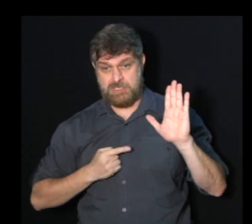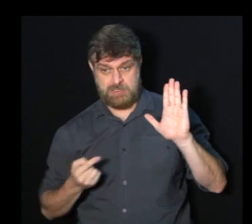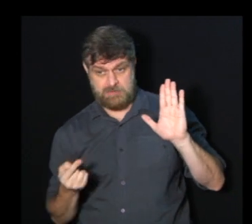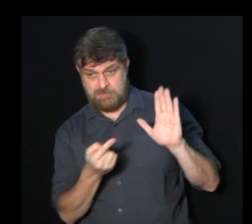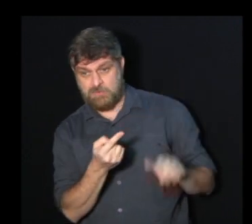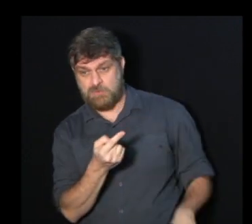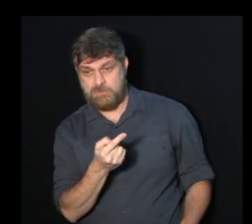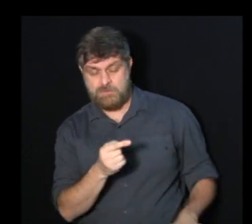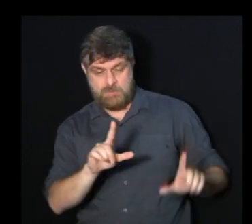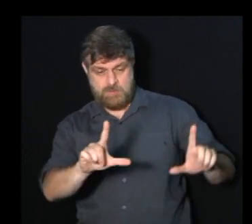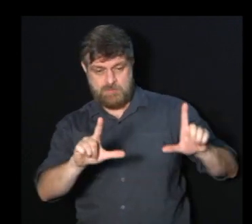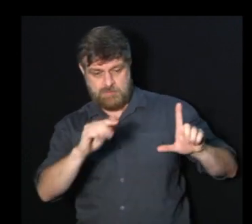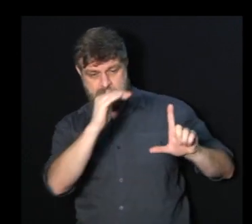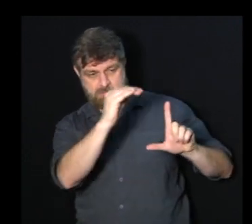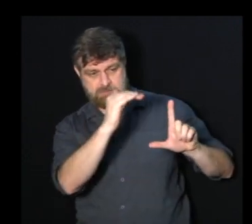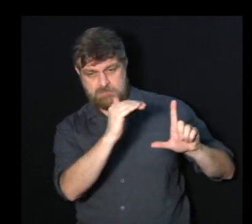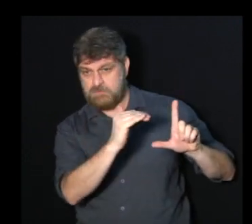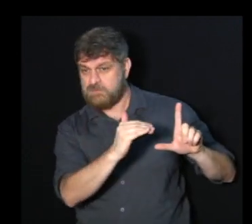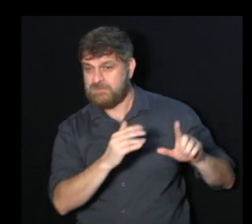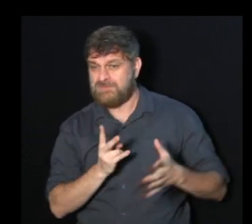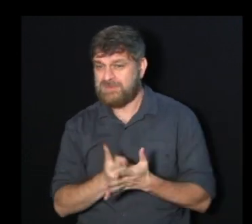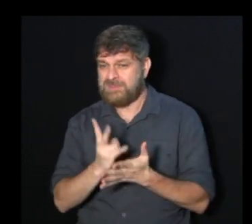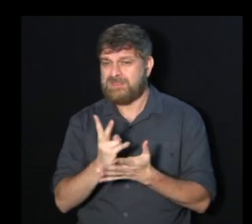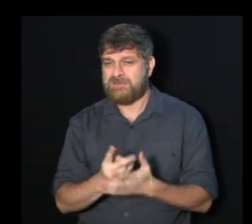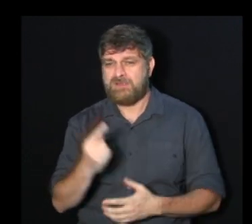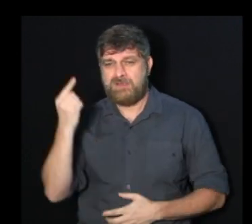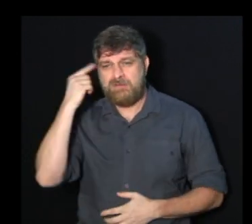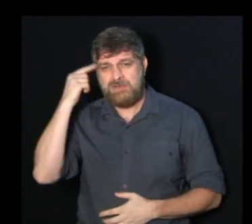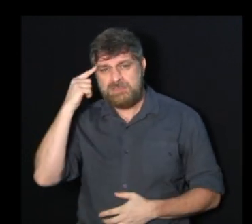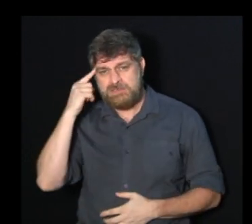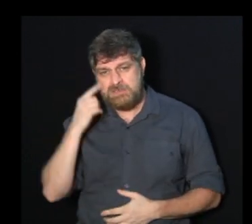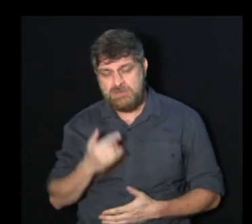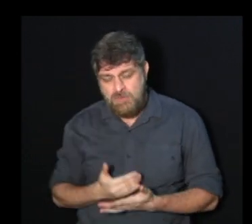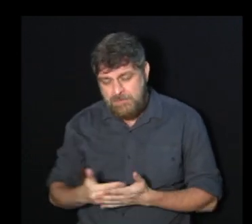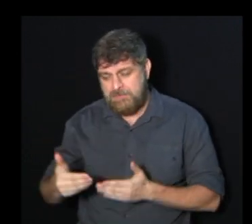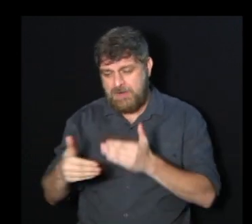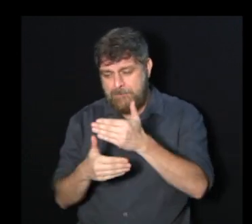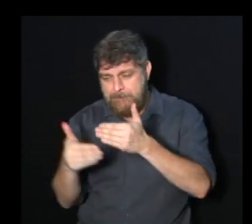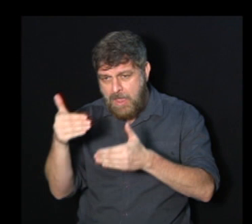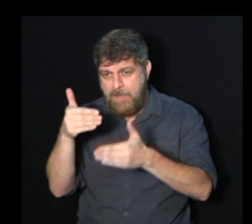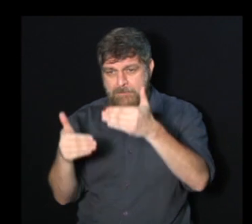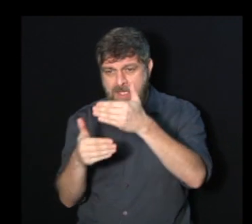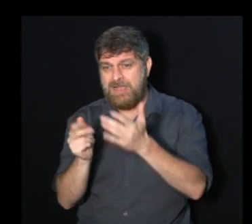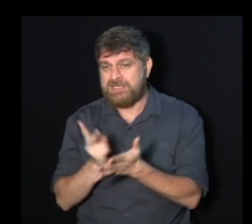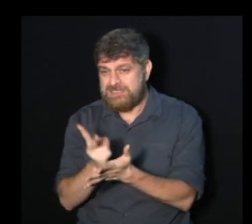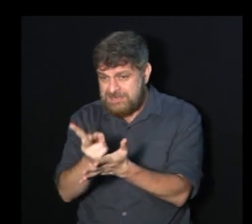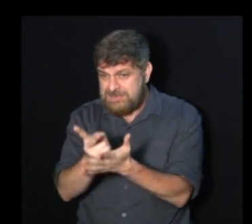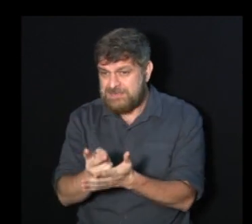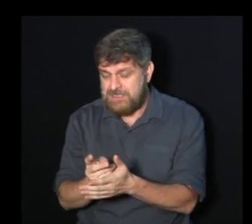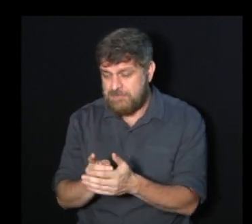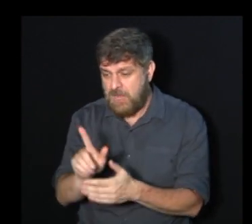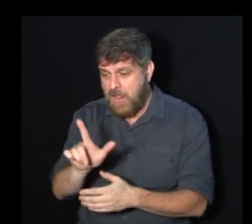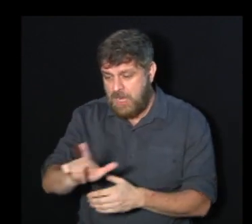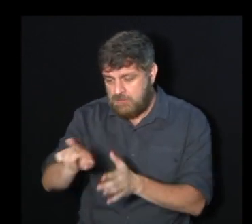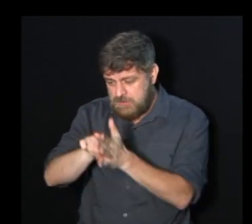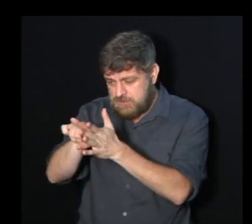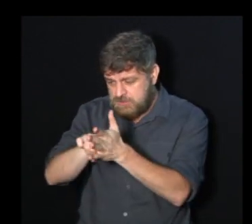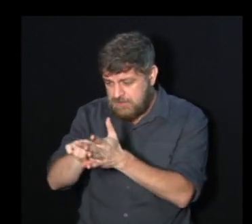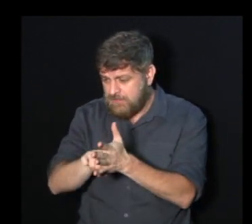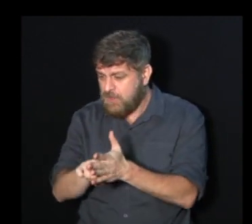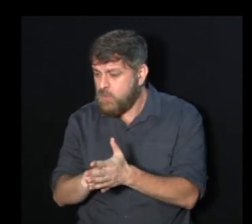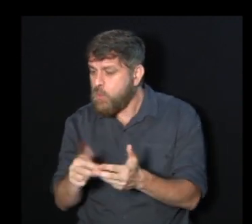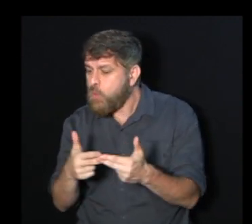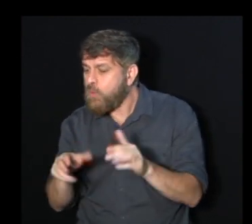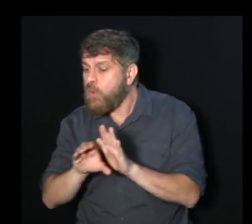hoje, abordamos, sempre voltando lá desde o primeiro slide, sempre isso a gente busca na literatura, o que há de mais